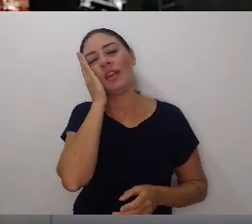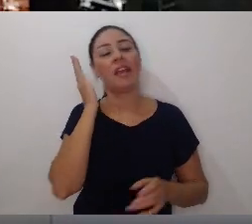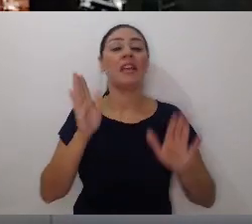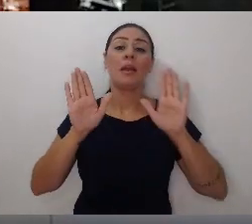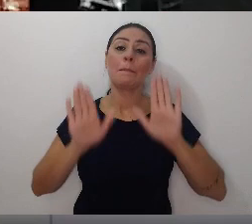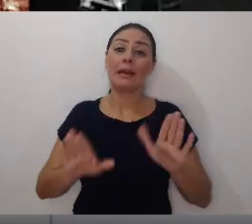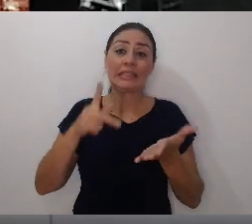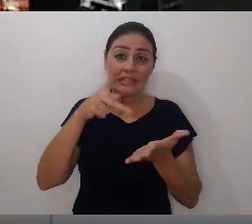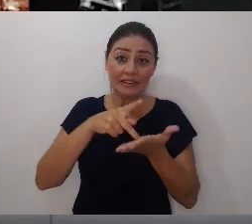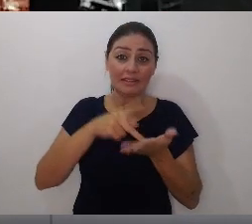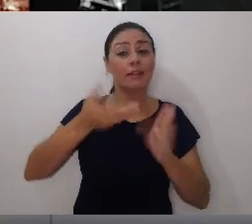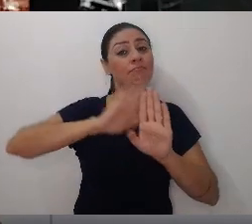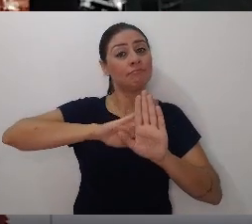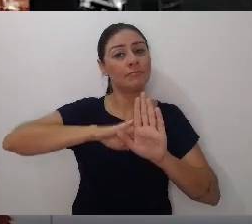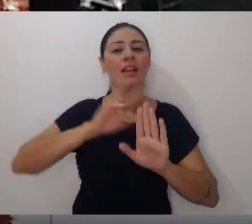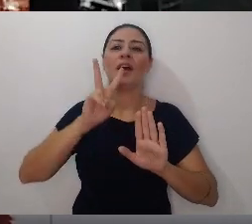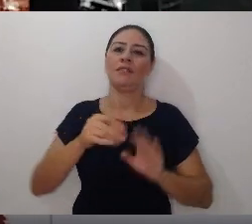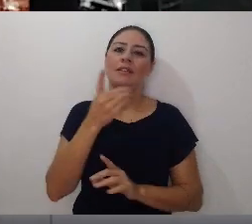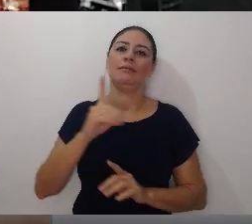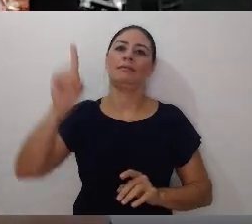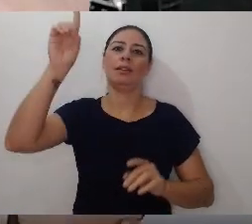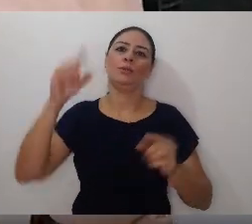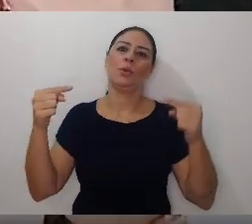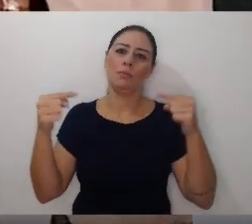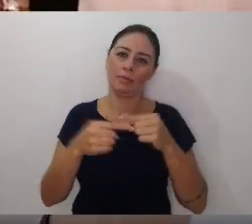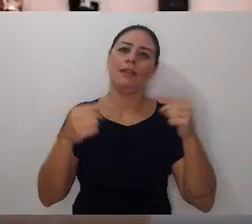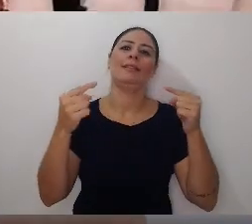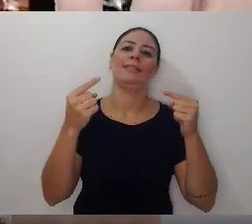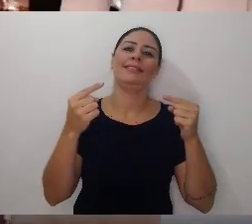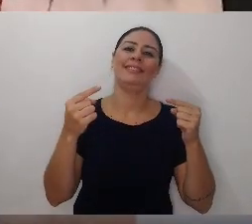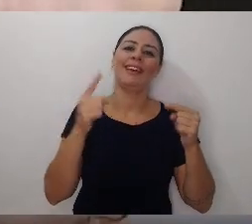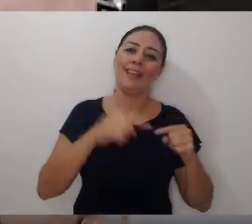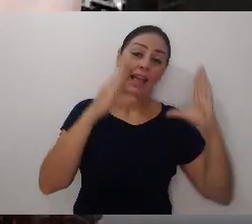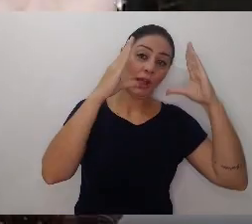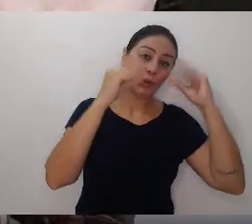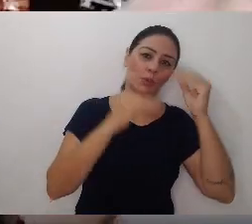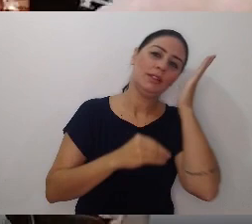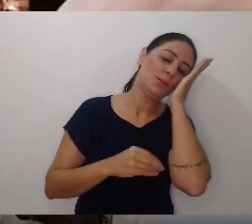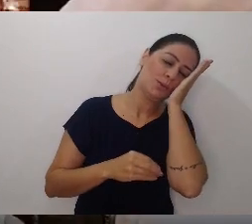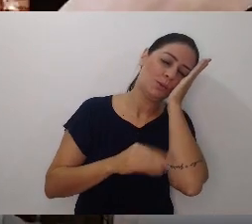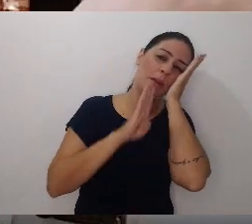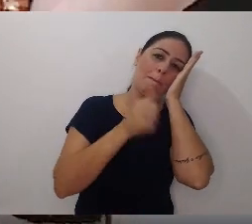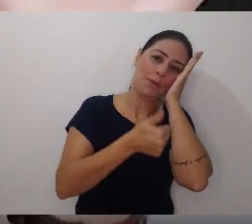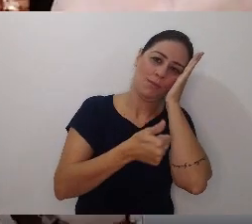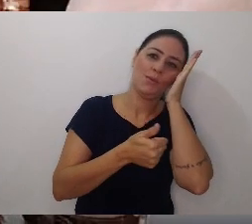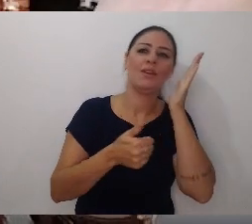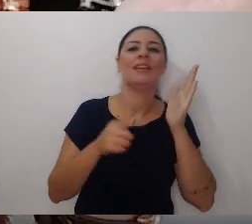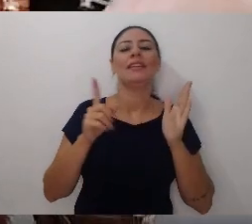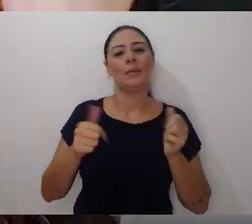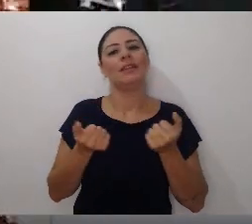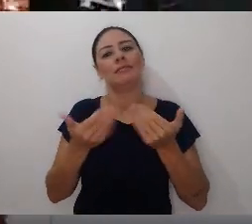mãe, o pai, às vezes querem dormir, mas no fundo vai trazer tudo que foi criado por Deus, né? Que a noite